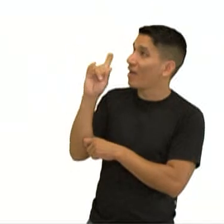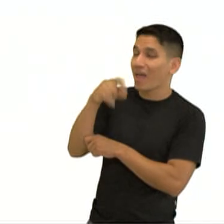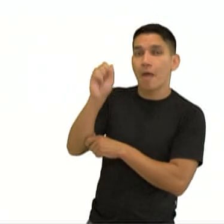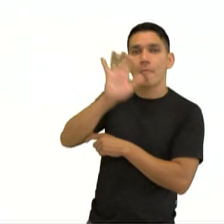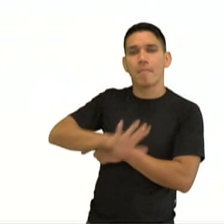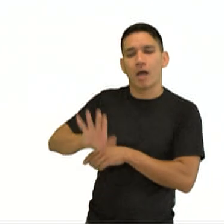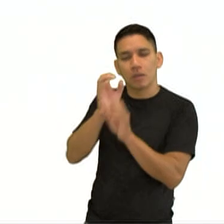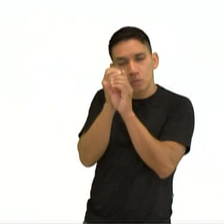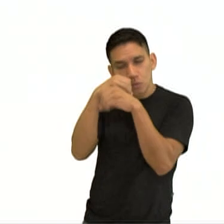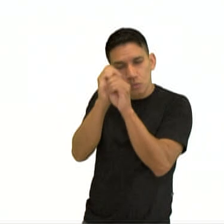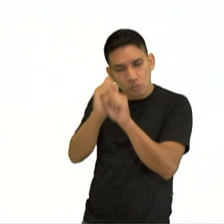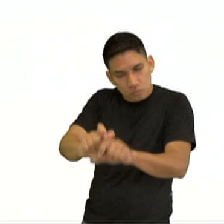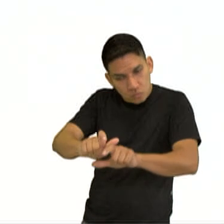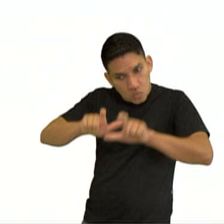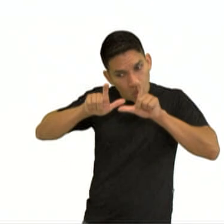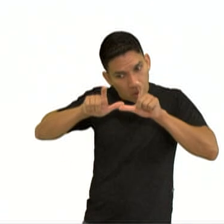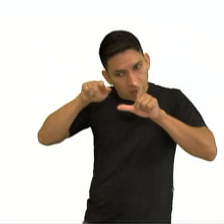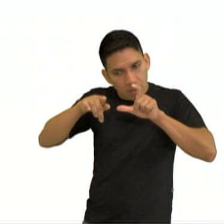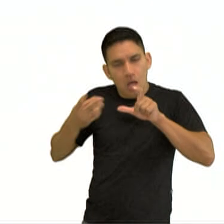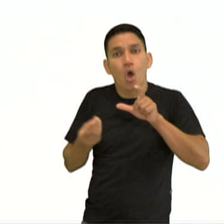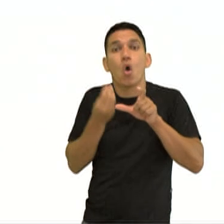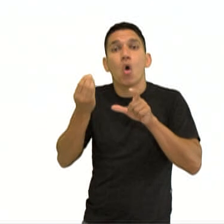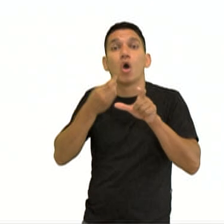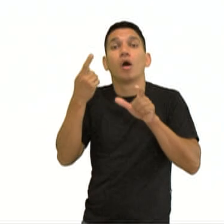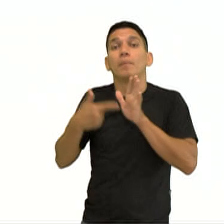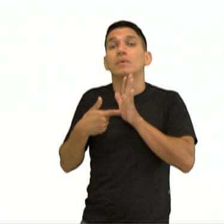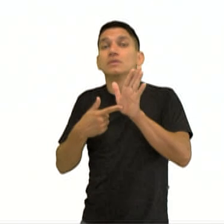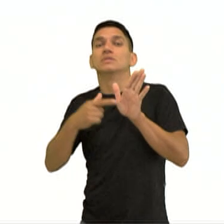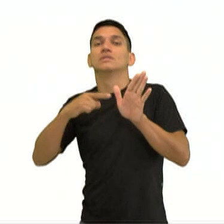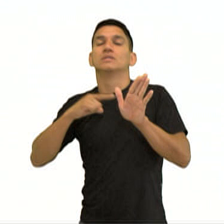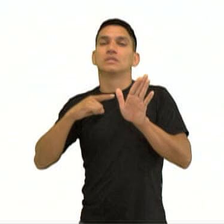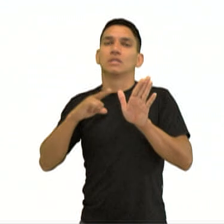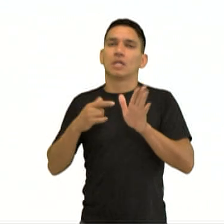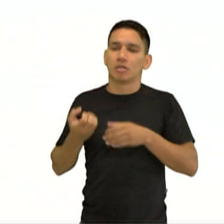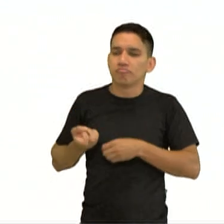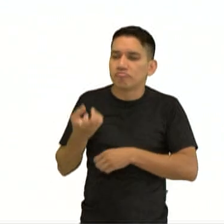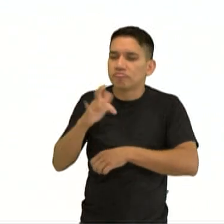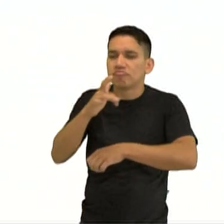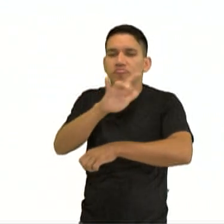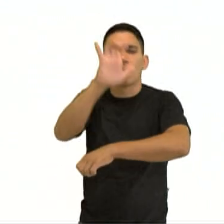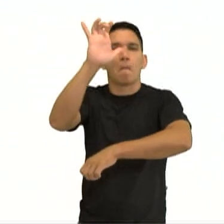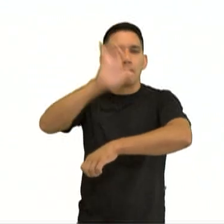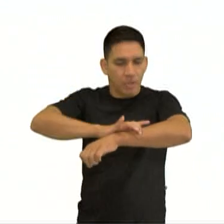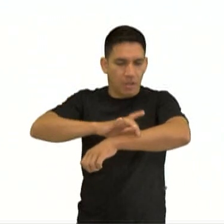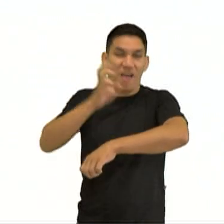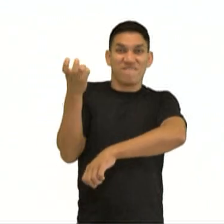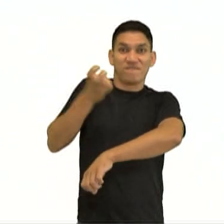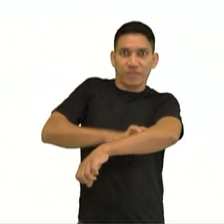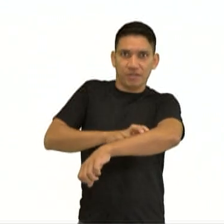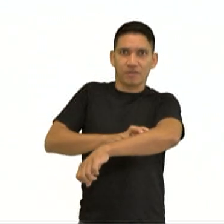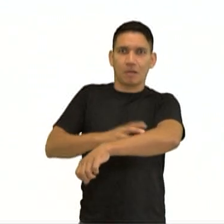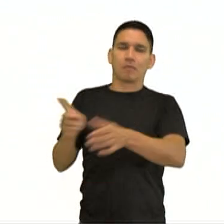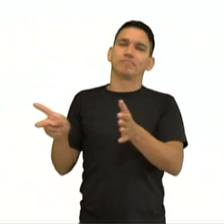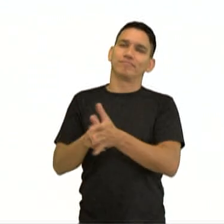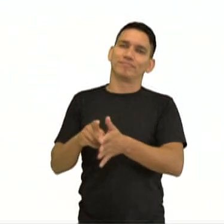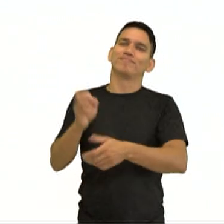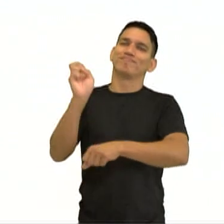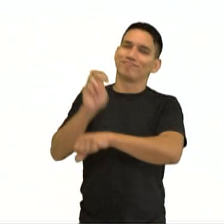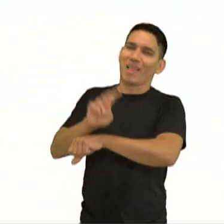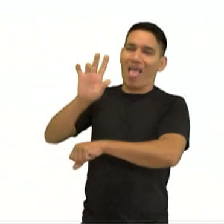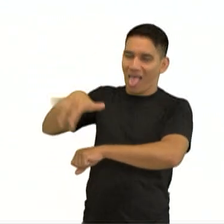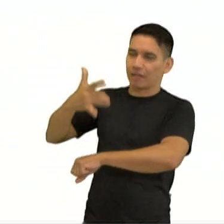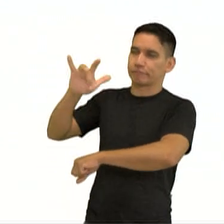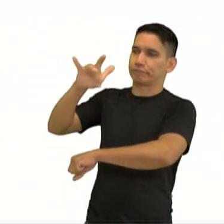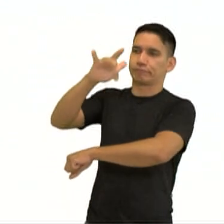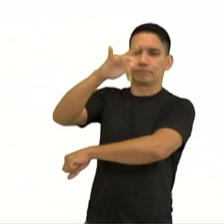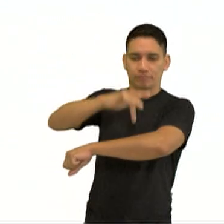e novamente mostrando que o causador, né, quem leva esse vírus até o nosso corpo é o mosquito mosquito Aedes aegypti quando a